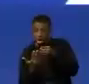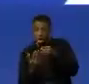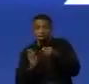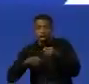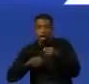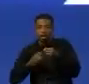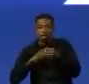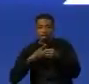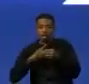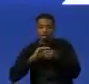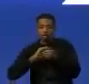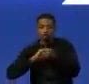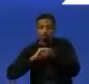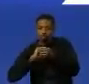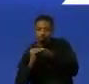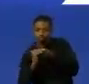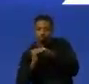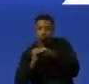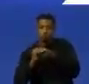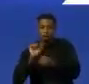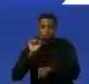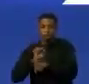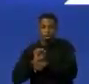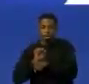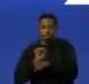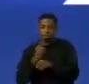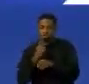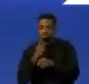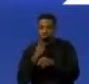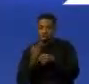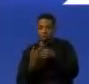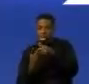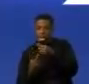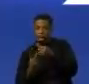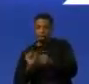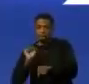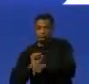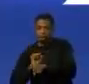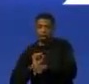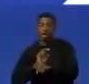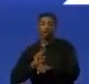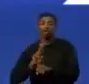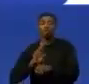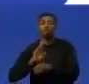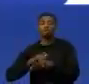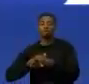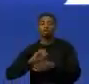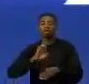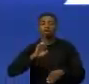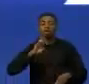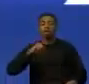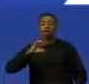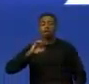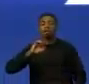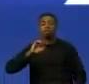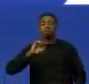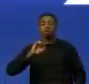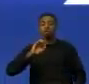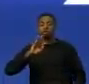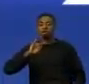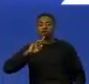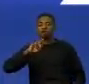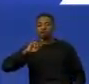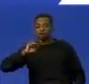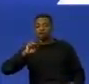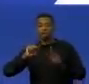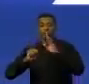para hemofilia. Hemofilia, que a gente chega na letra B, letra bola. Agora